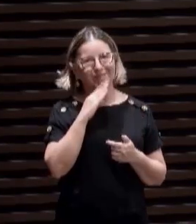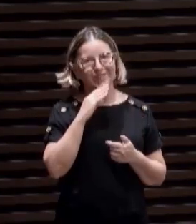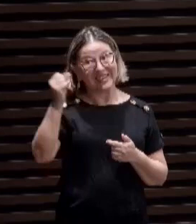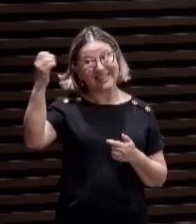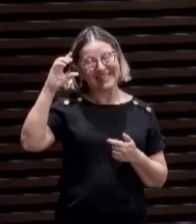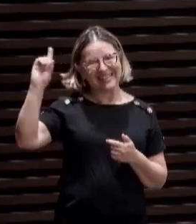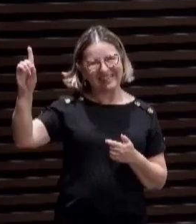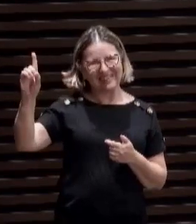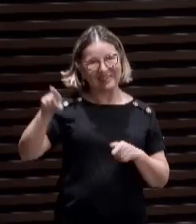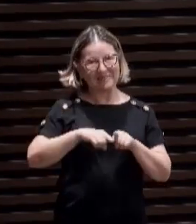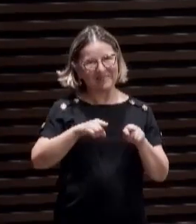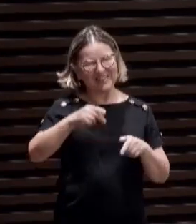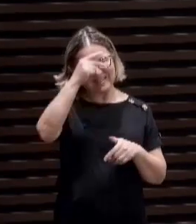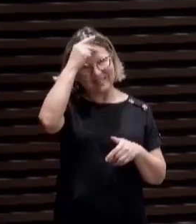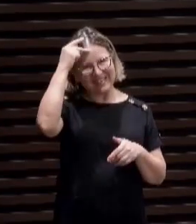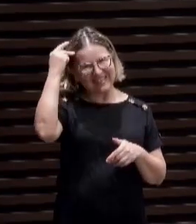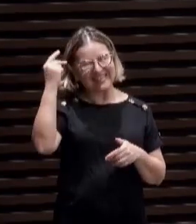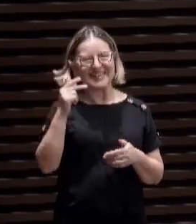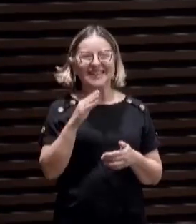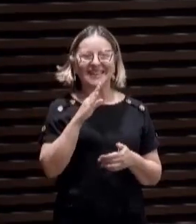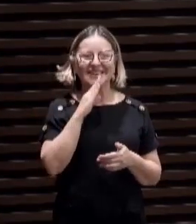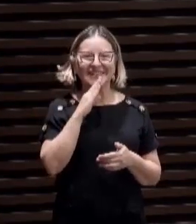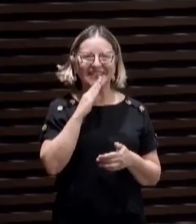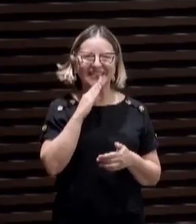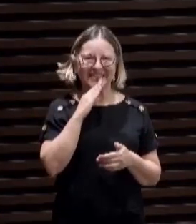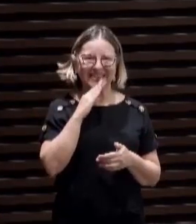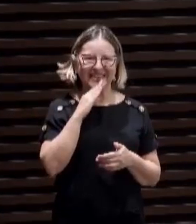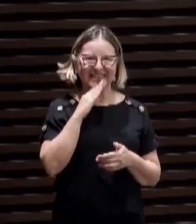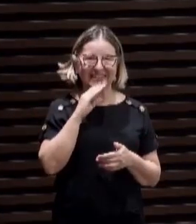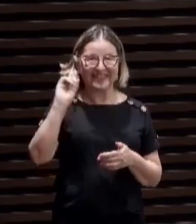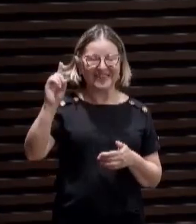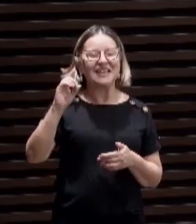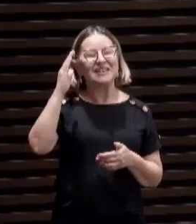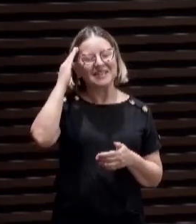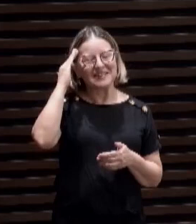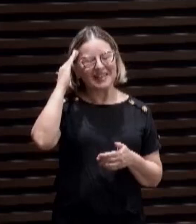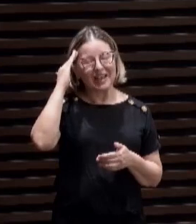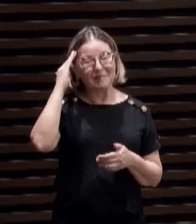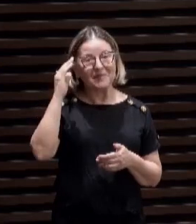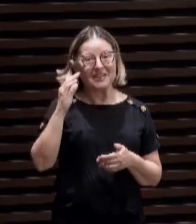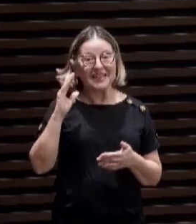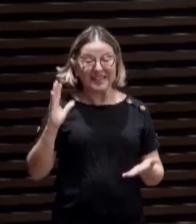Evangelho, ela sabe que ela foi salva para viver para a glória de Deus.